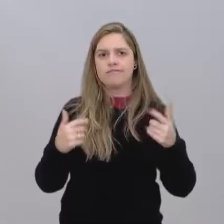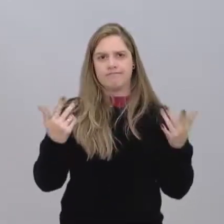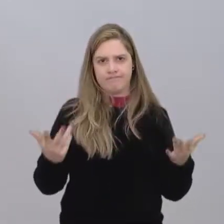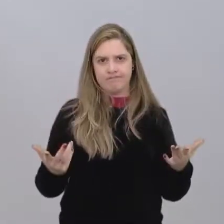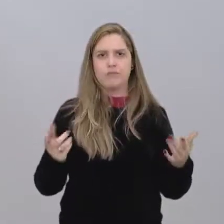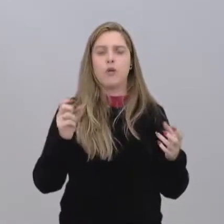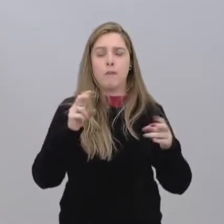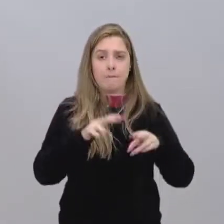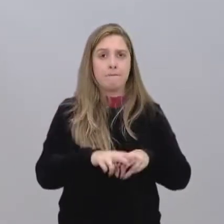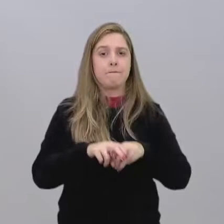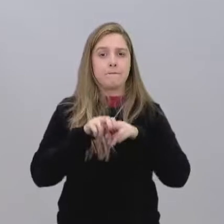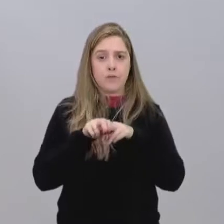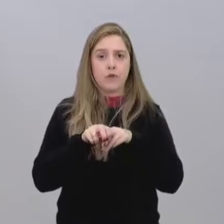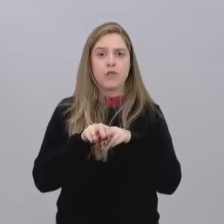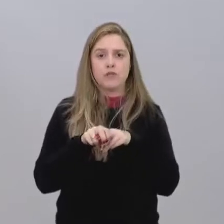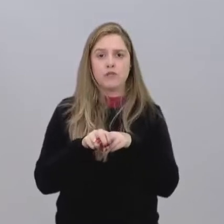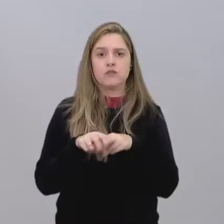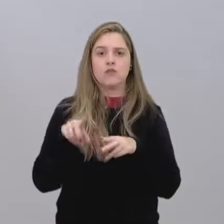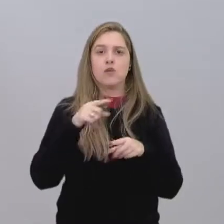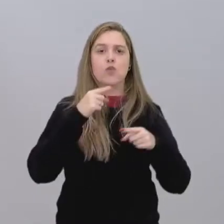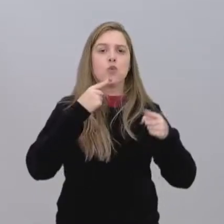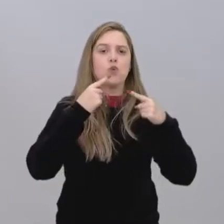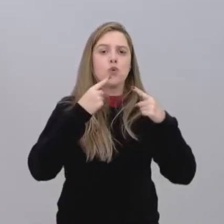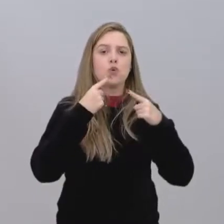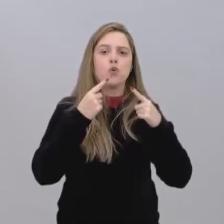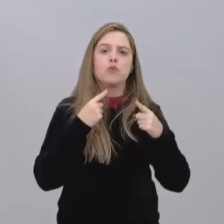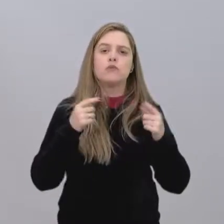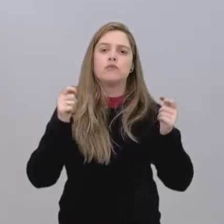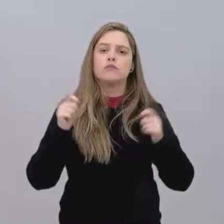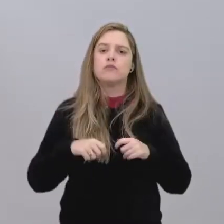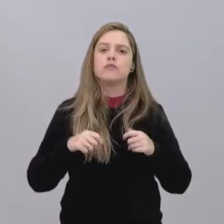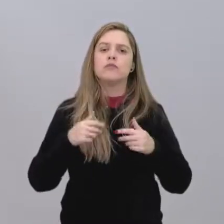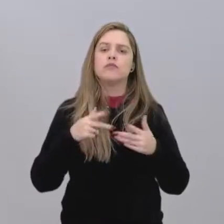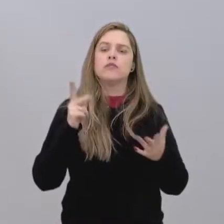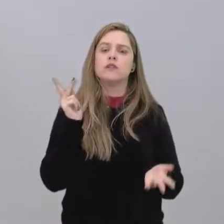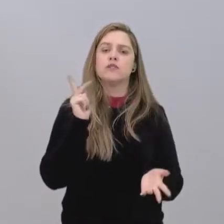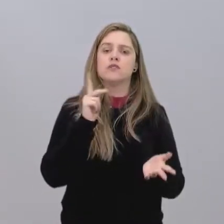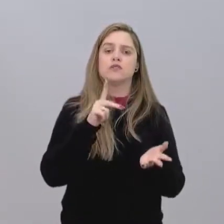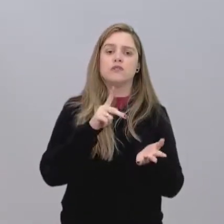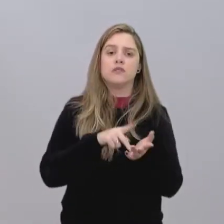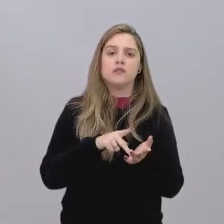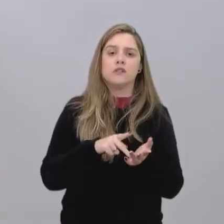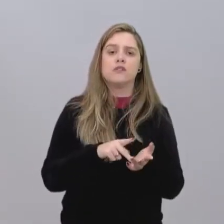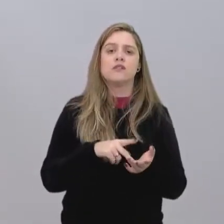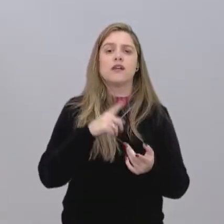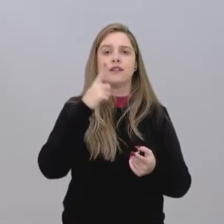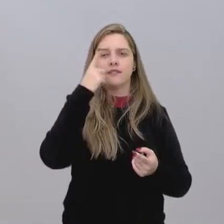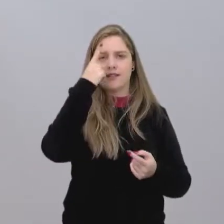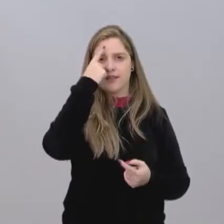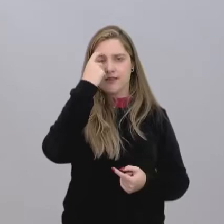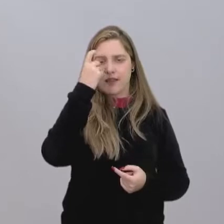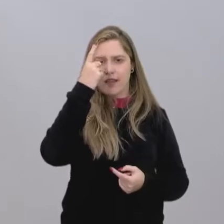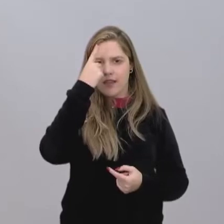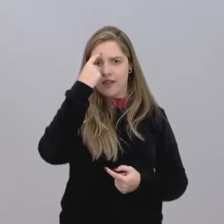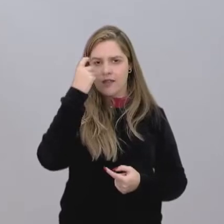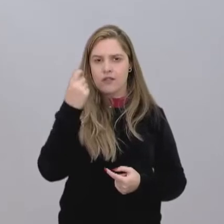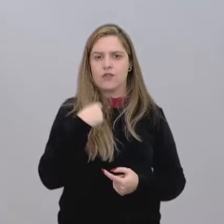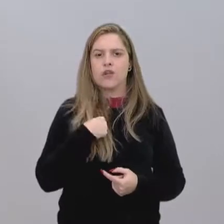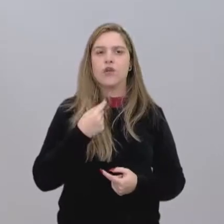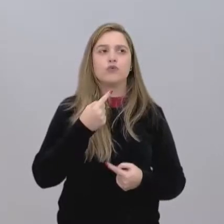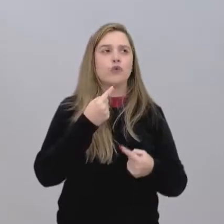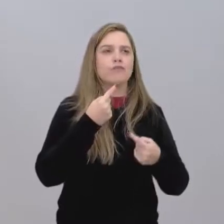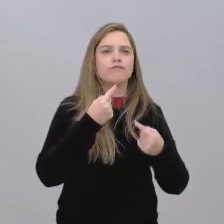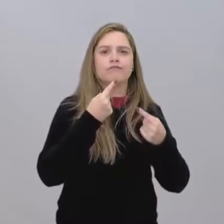por isso, o debate ele está inserido, na verdade, no embate de ideias. Então, eu estou